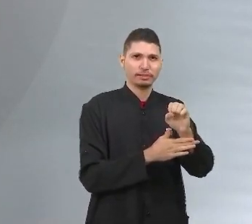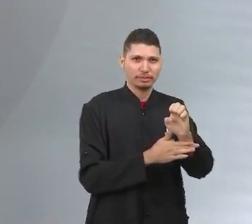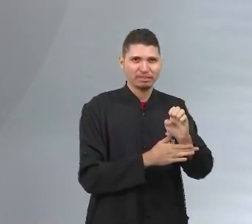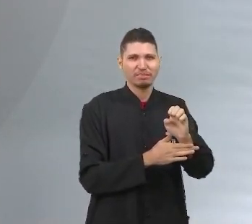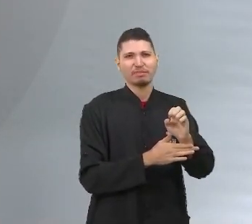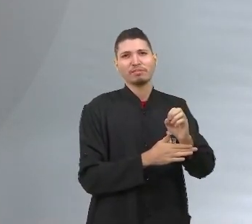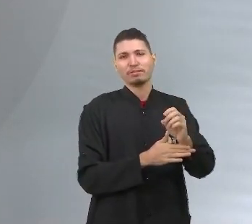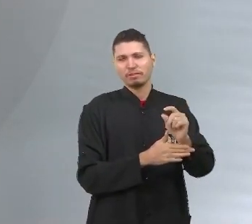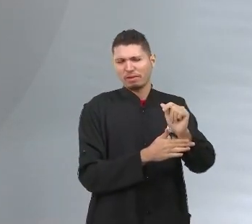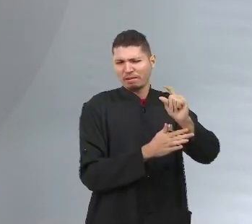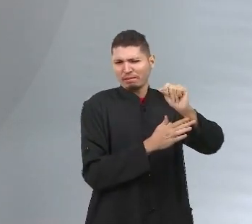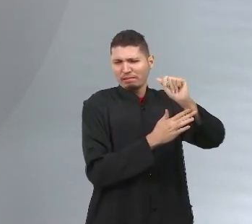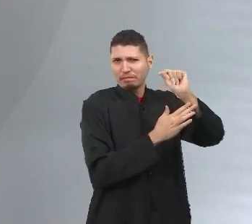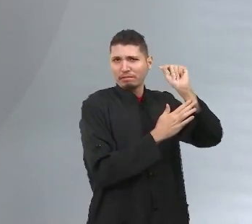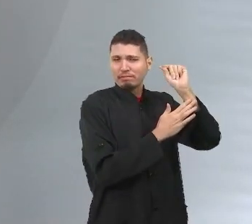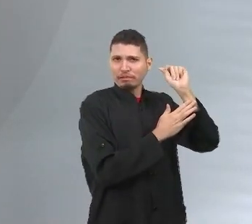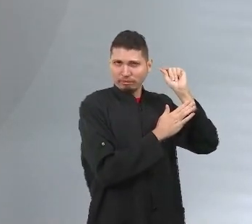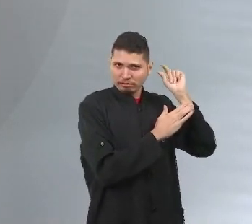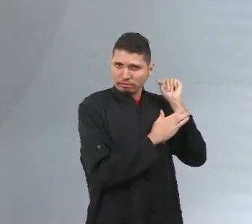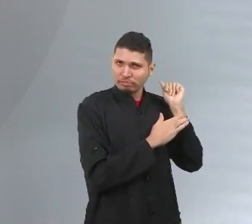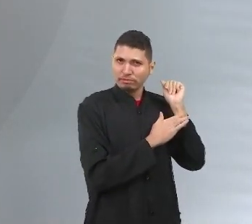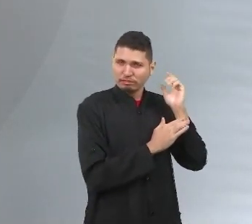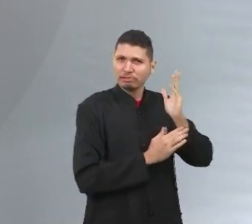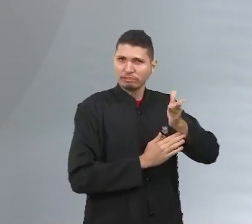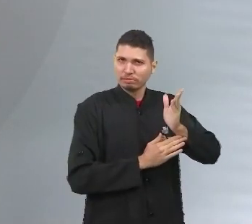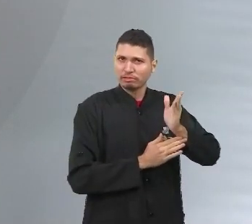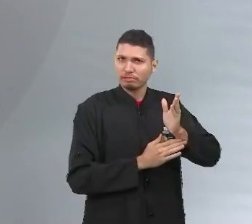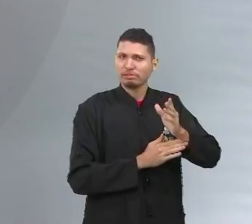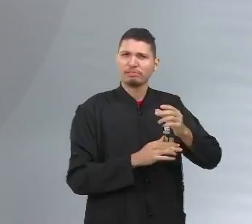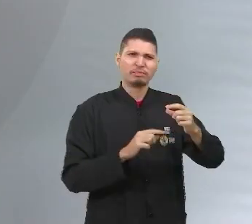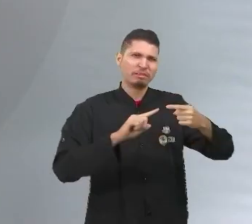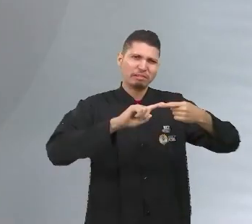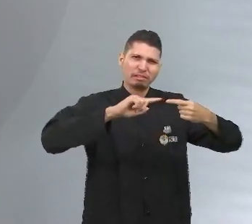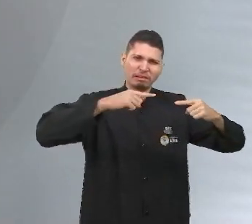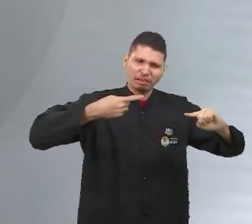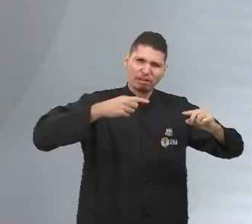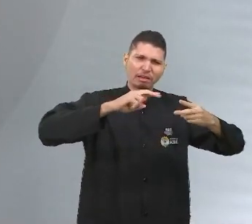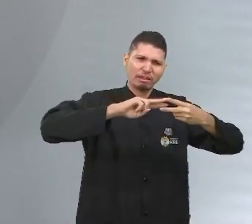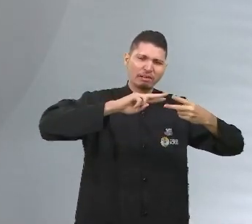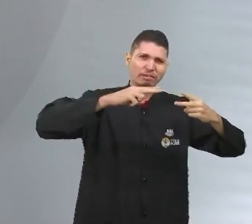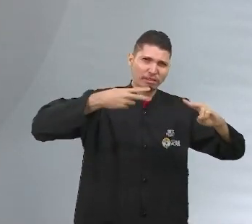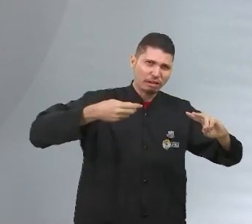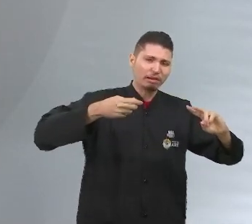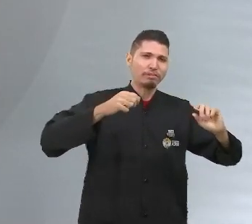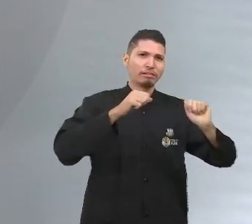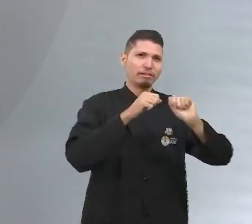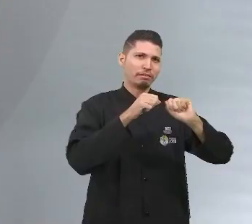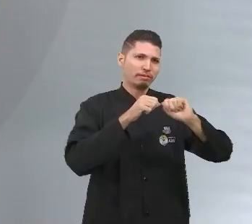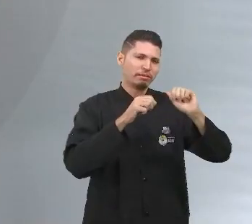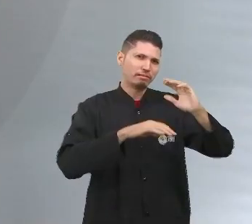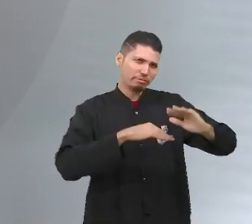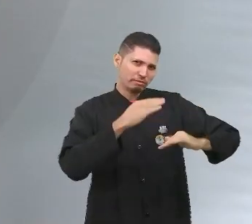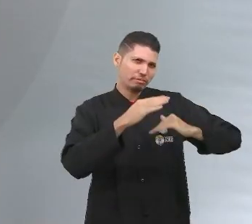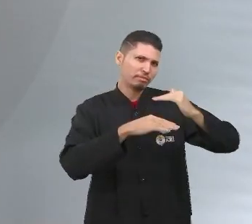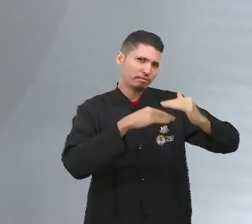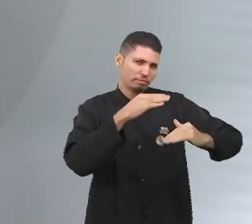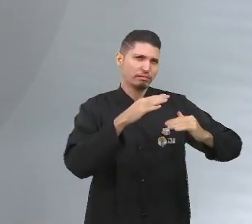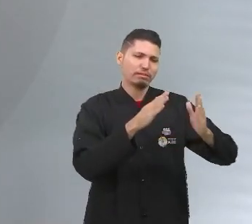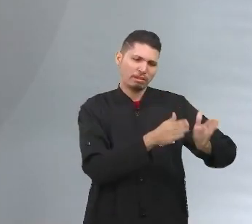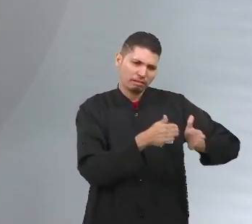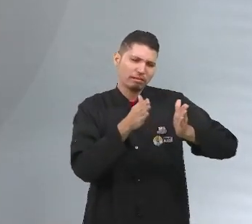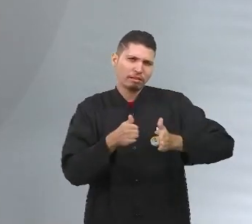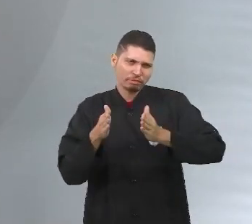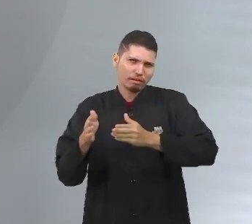muito tempo, aquela coisa lá do DNA, do RNA, do DNA que produz DNA, do RNA que é produzido a partir do DNA.